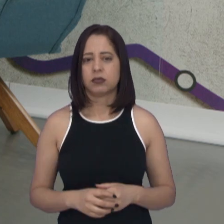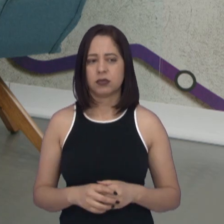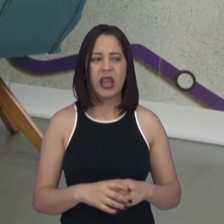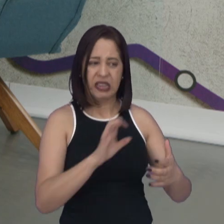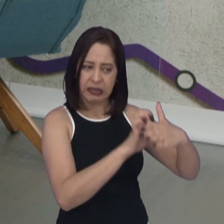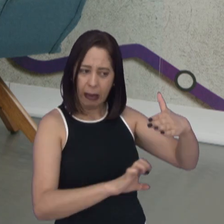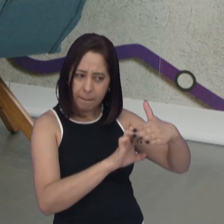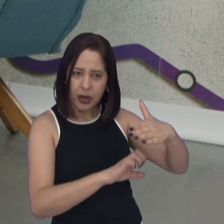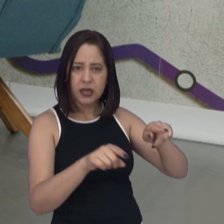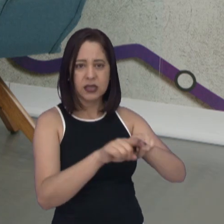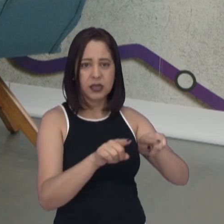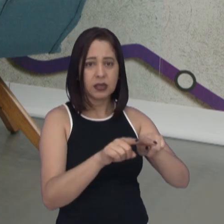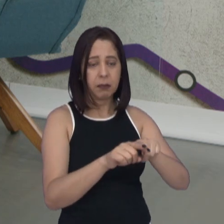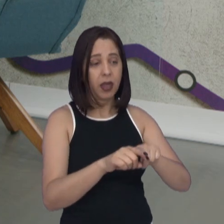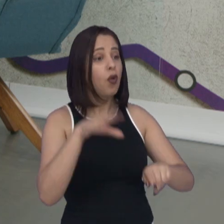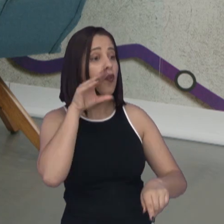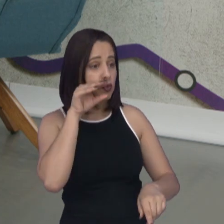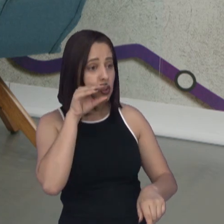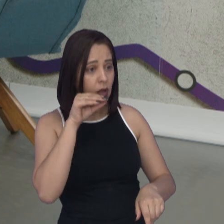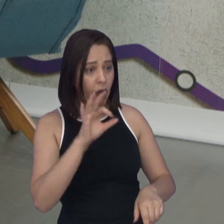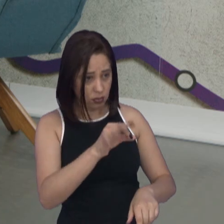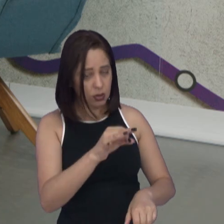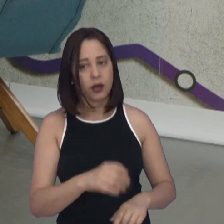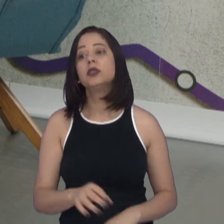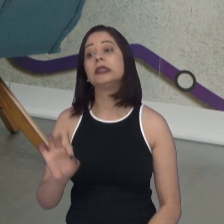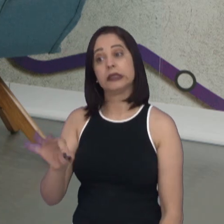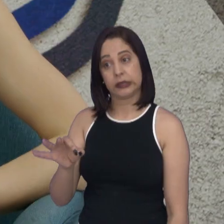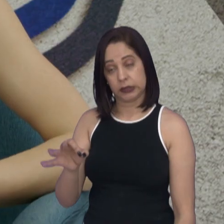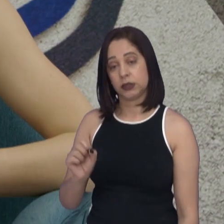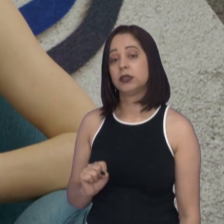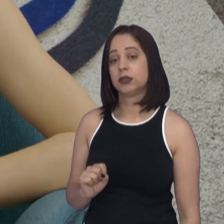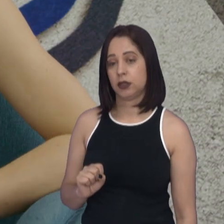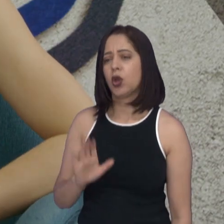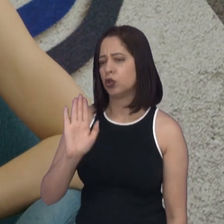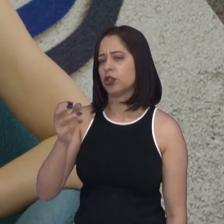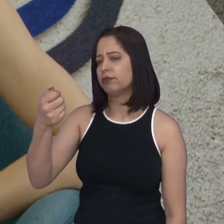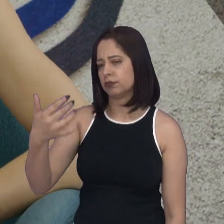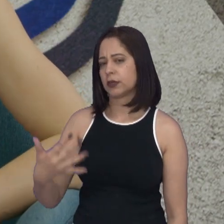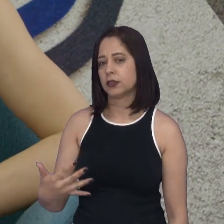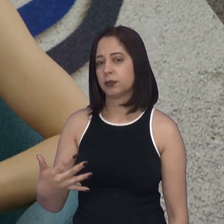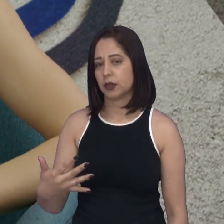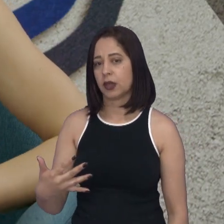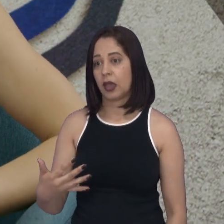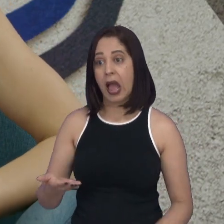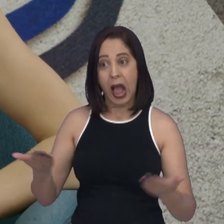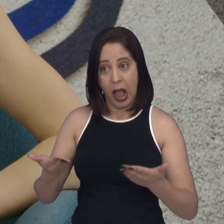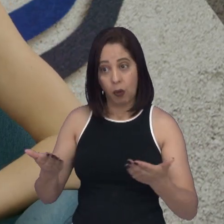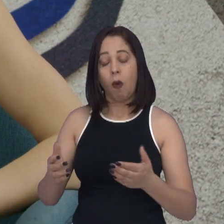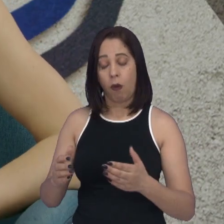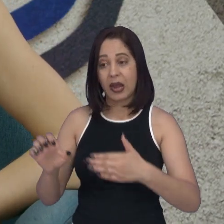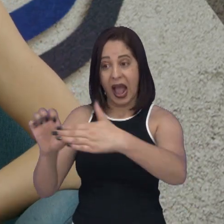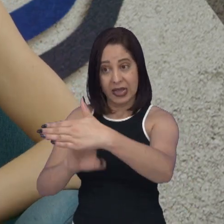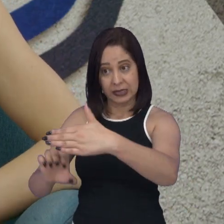só na empresa, mas com os funcionários também, né? Sim, perfeitamente. Como eu comentei, é uma procura crescente,